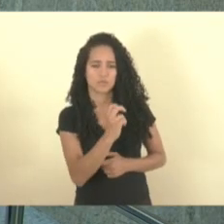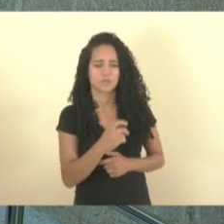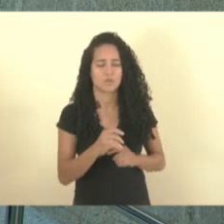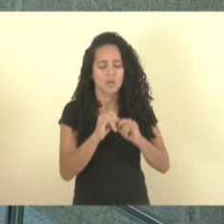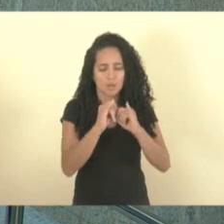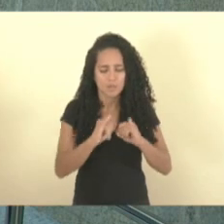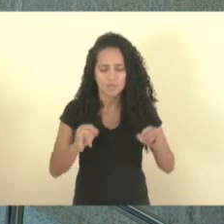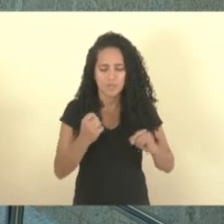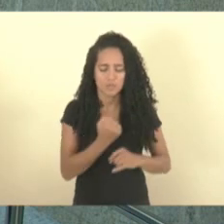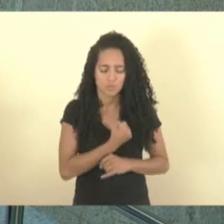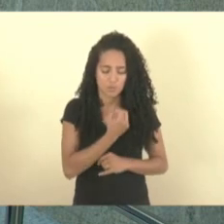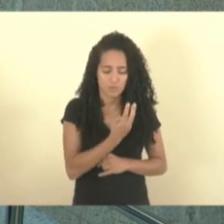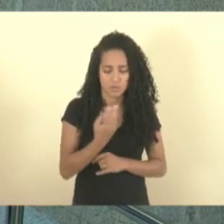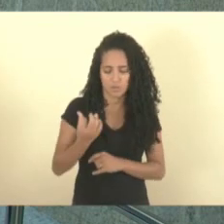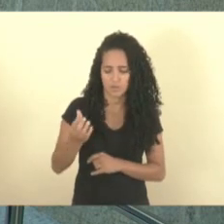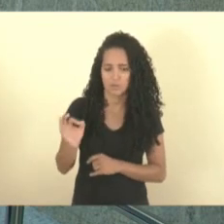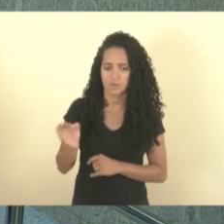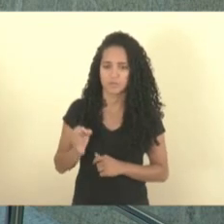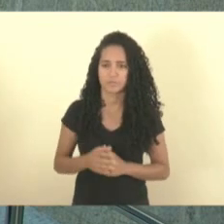mensagem 36, né?